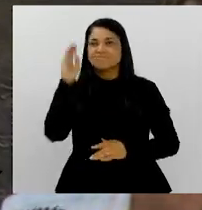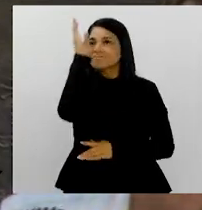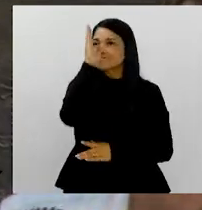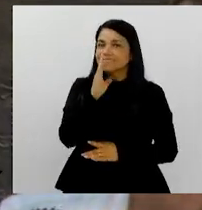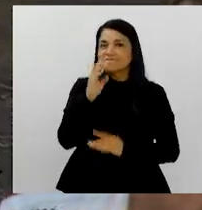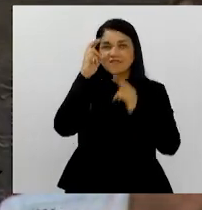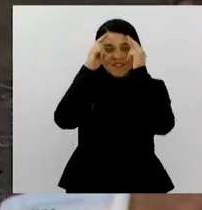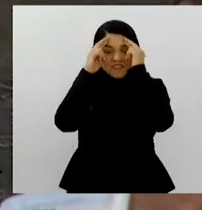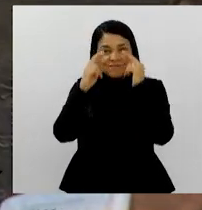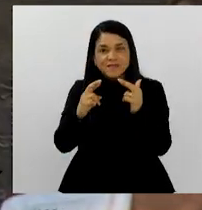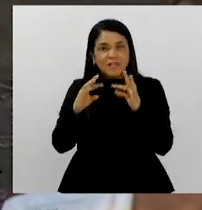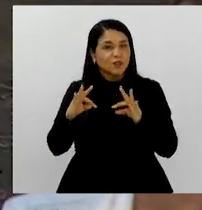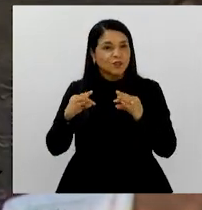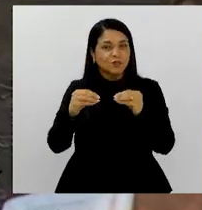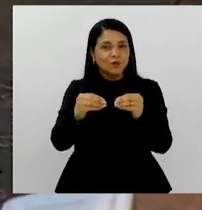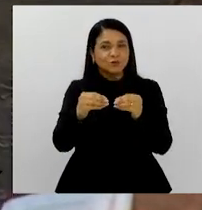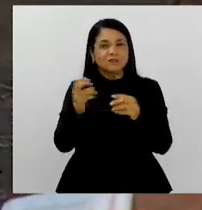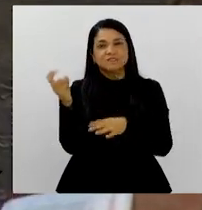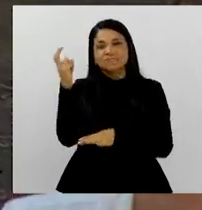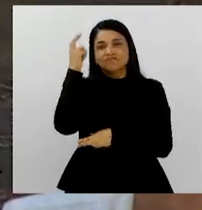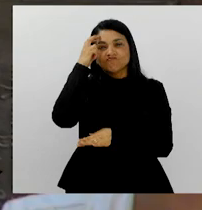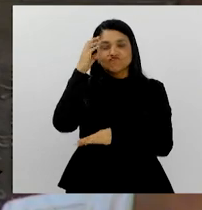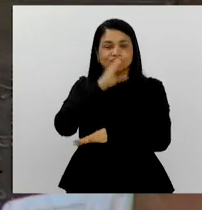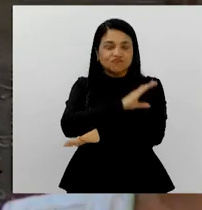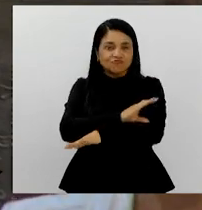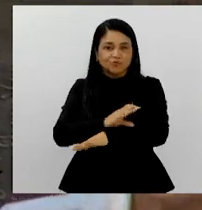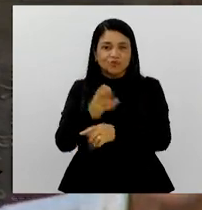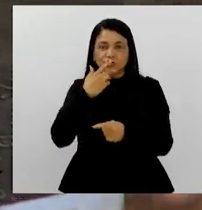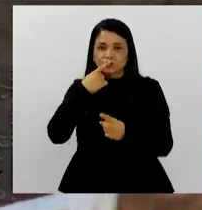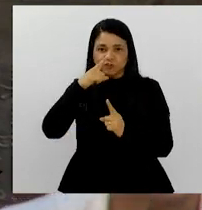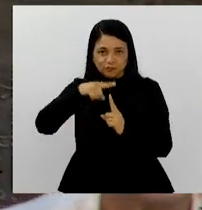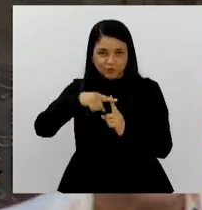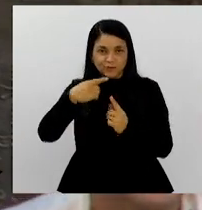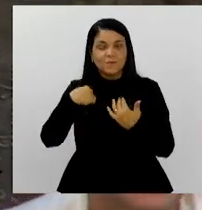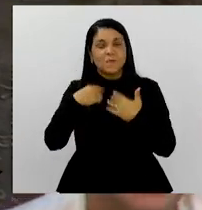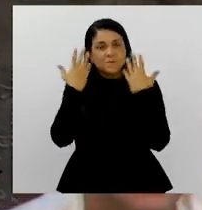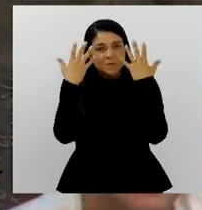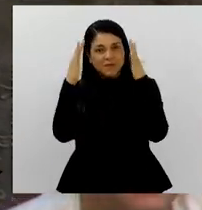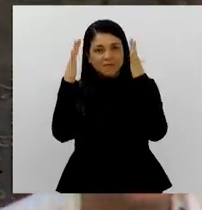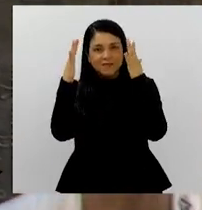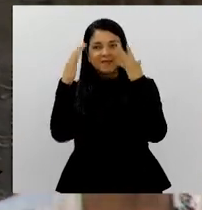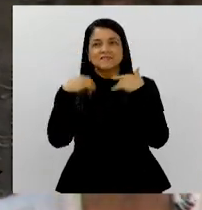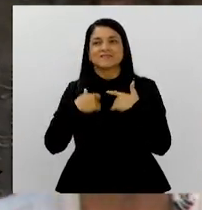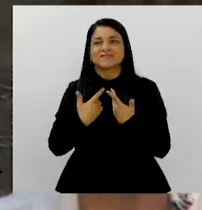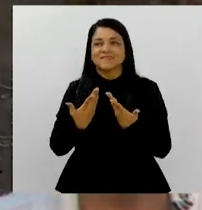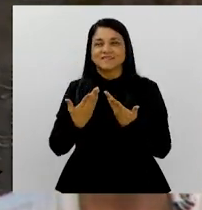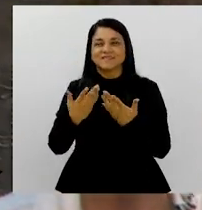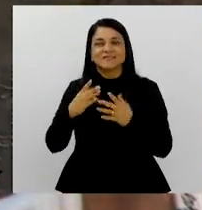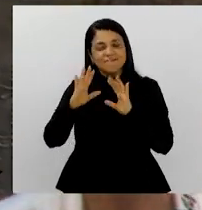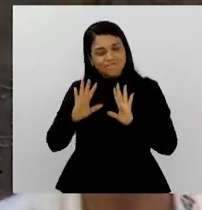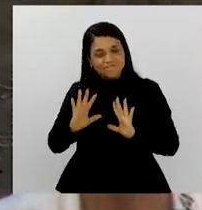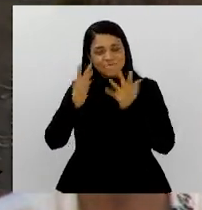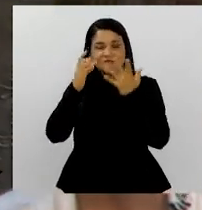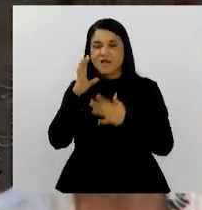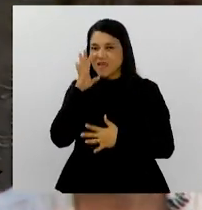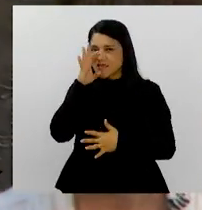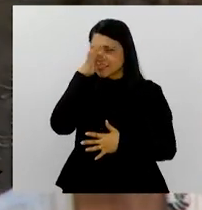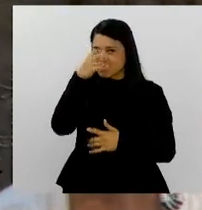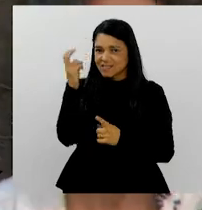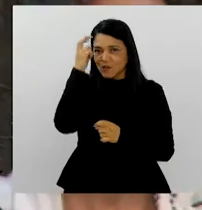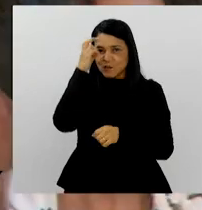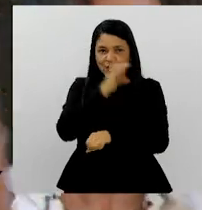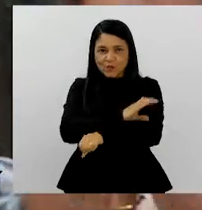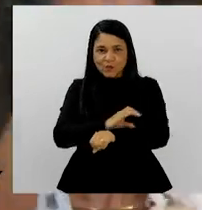respeitar todas as formas de cultura. Portanto, parabéns a vocês. Viva sempre a resistência cultural do